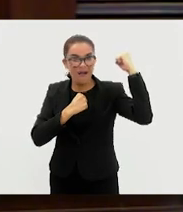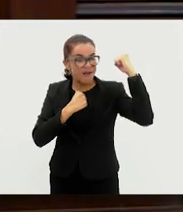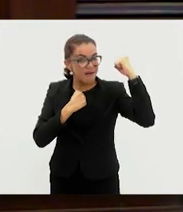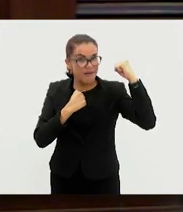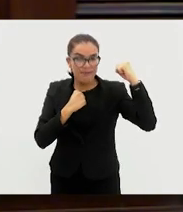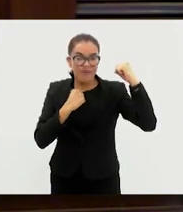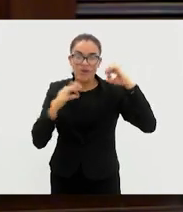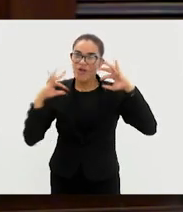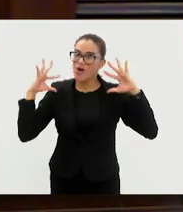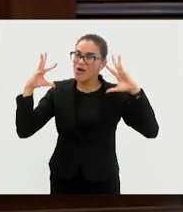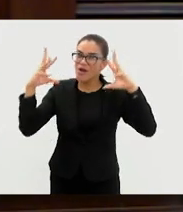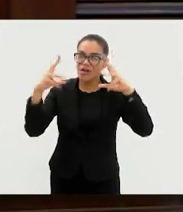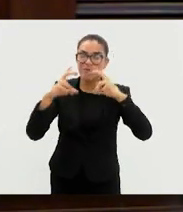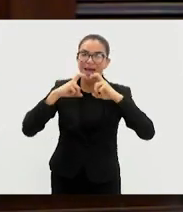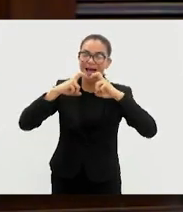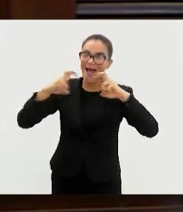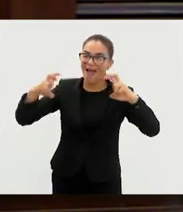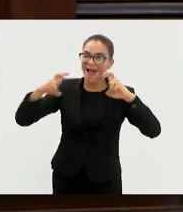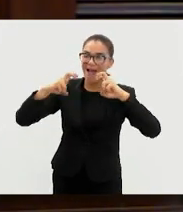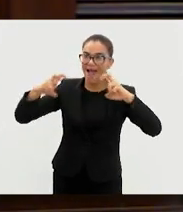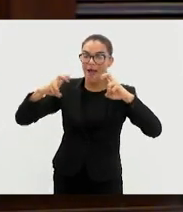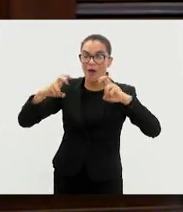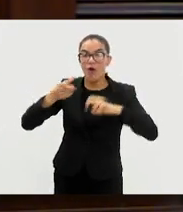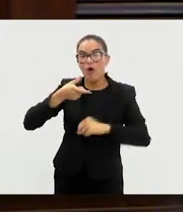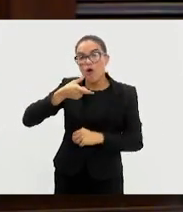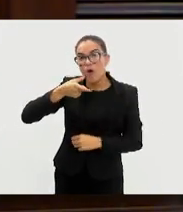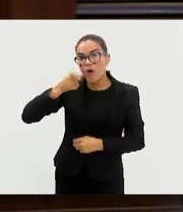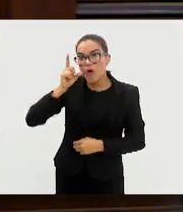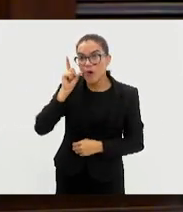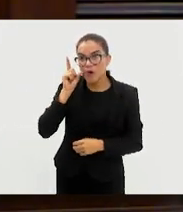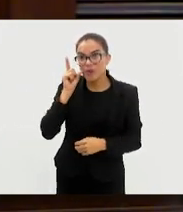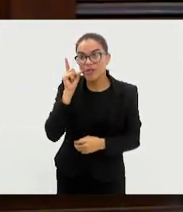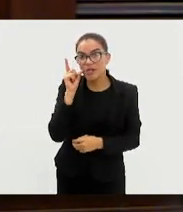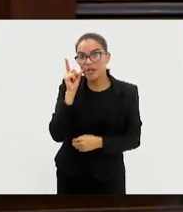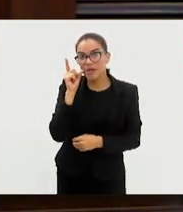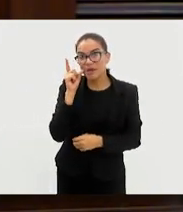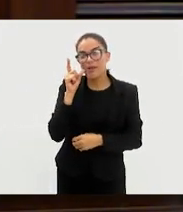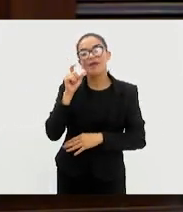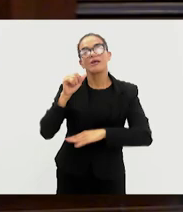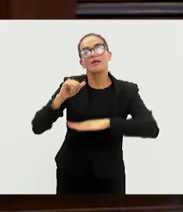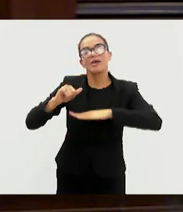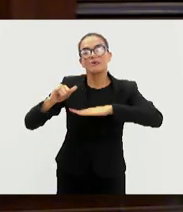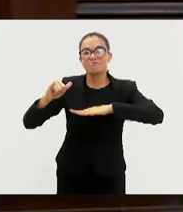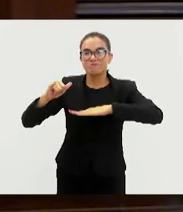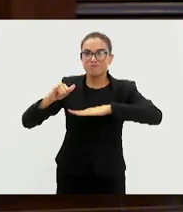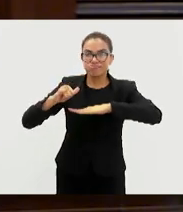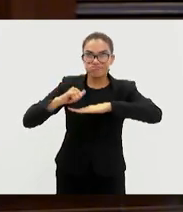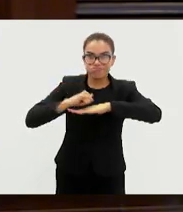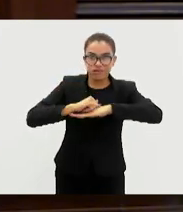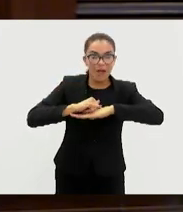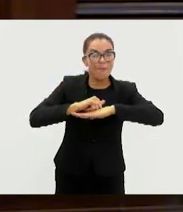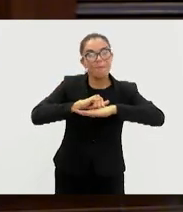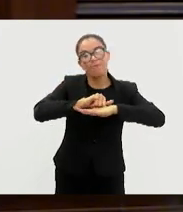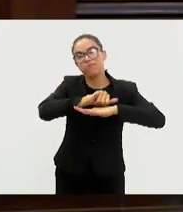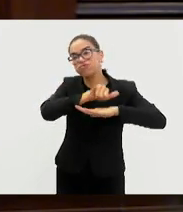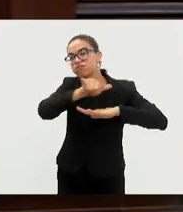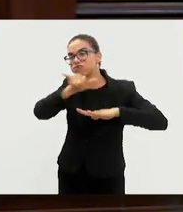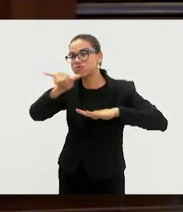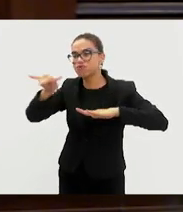E aí, não satisfeitos, ontem, ele embarcou para São Paulo, mas embarcou para